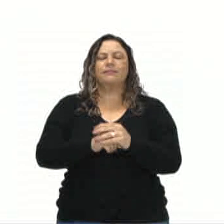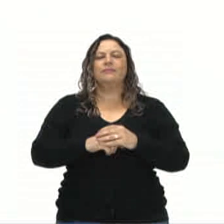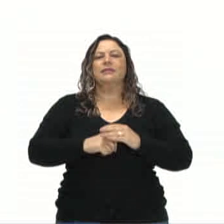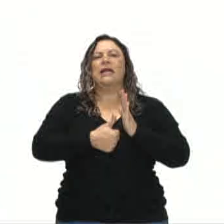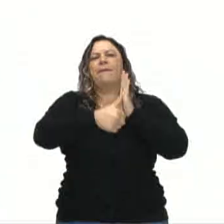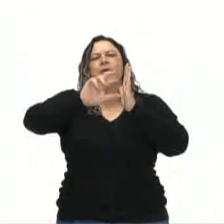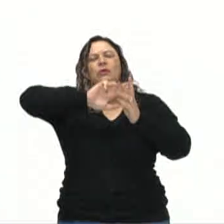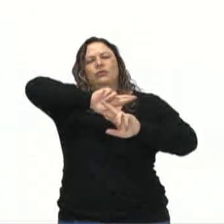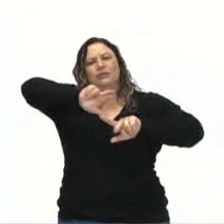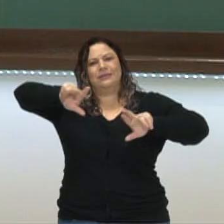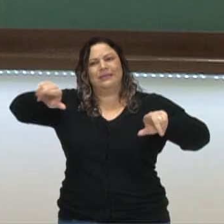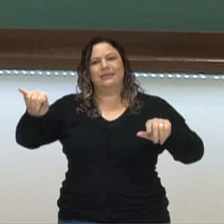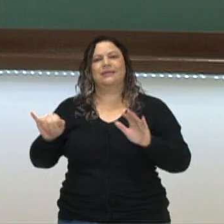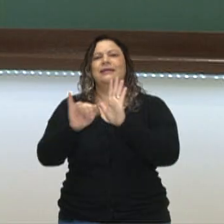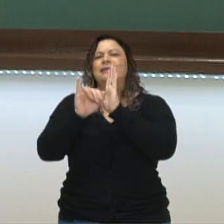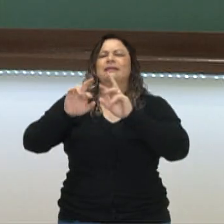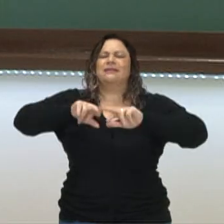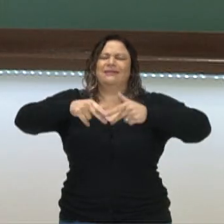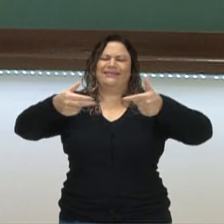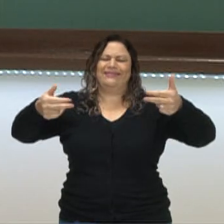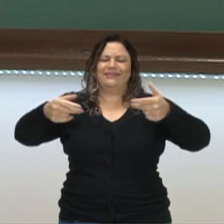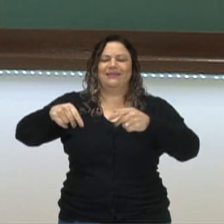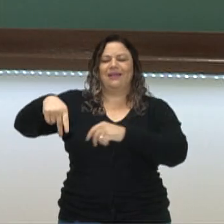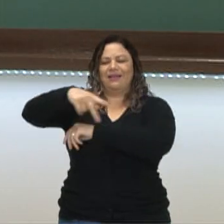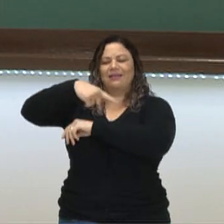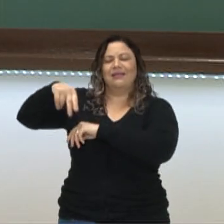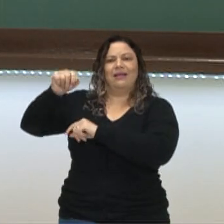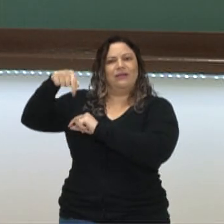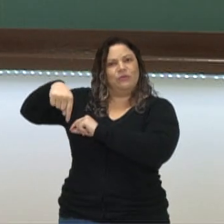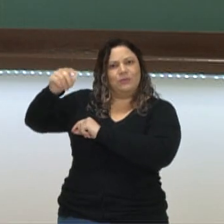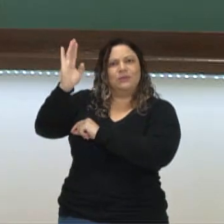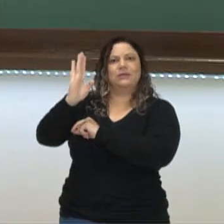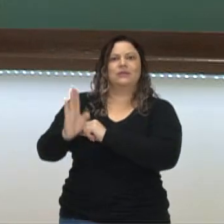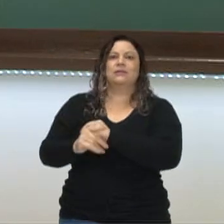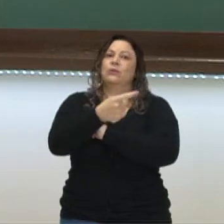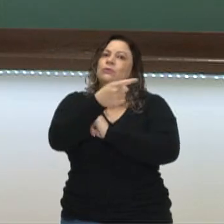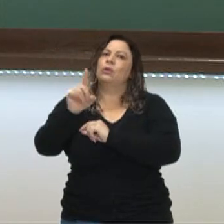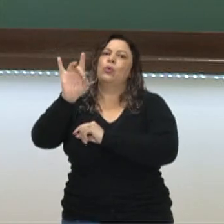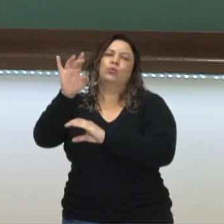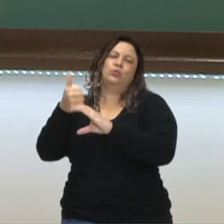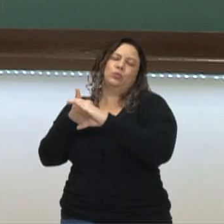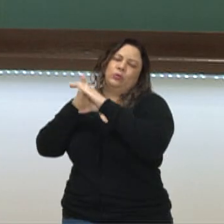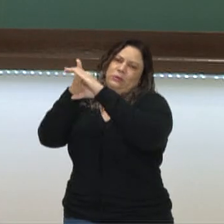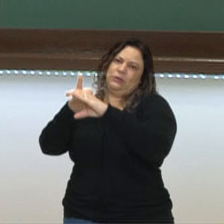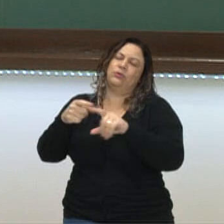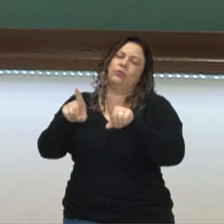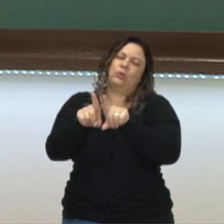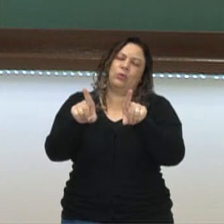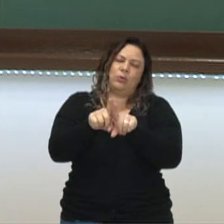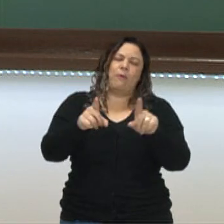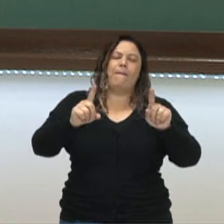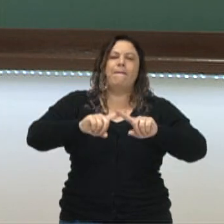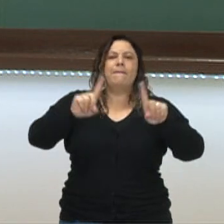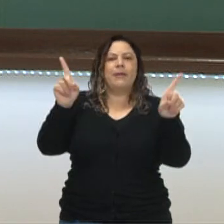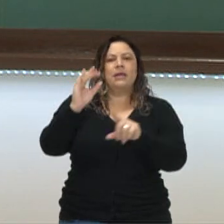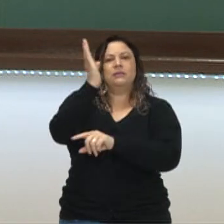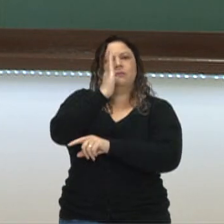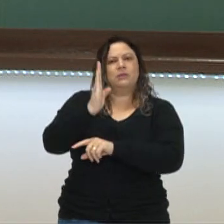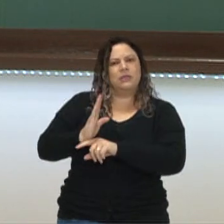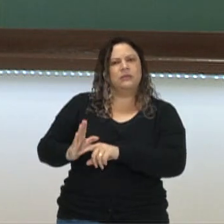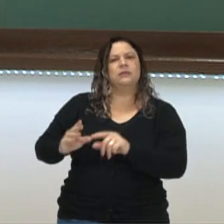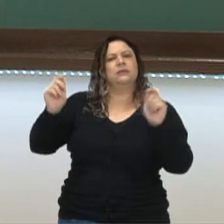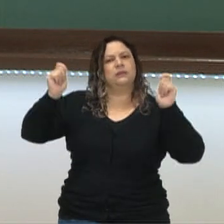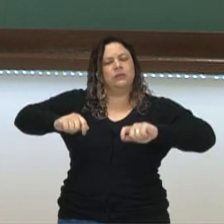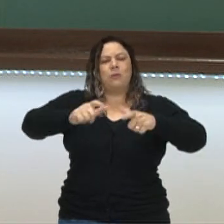tá? Embora hoje a gente não tenha só cristãos católicos, mas o Brasil continua sendo um país